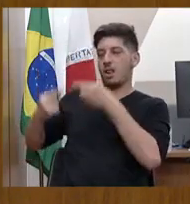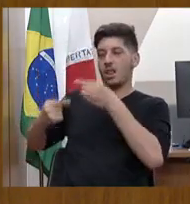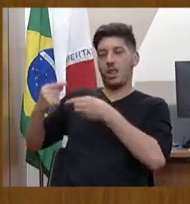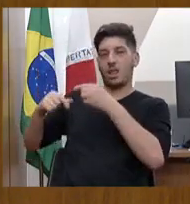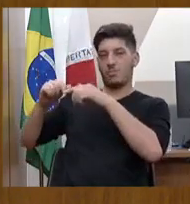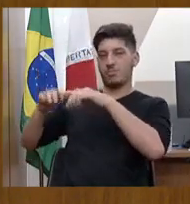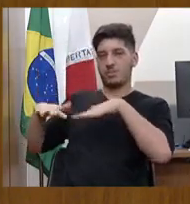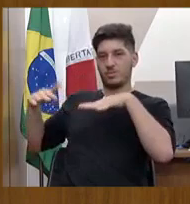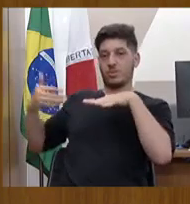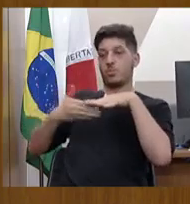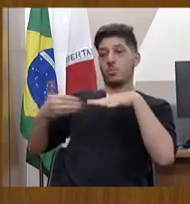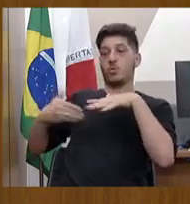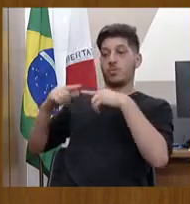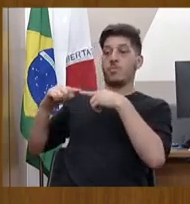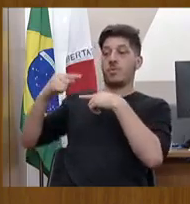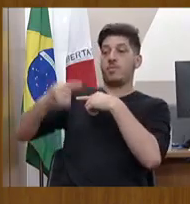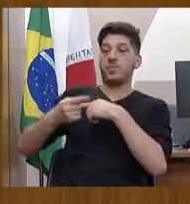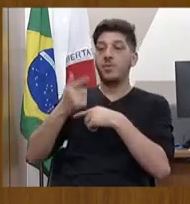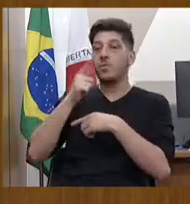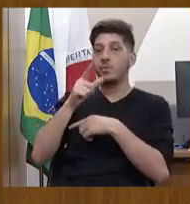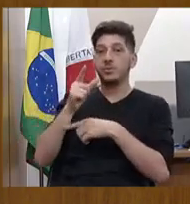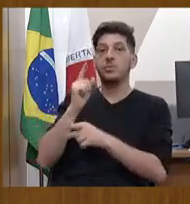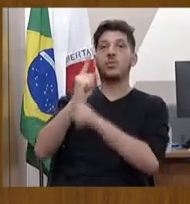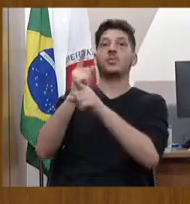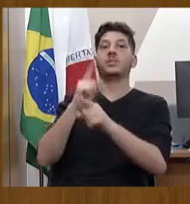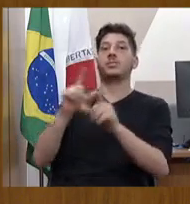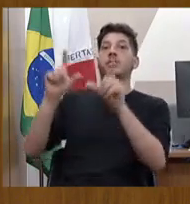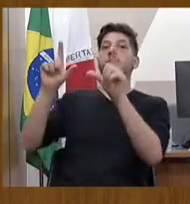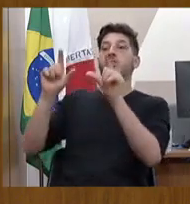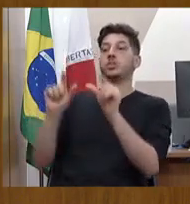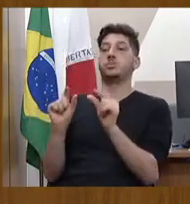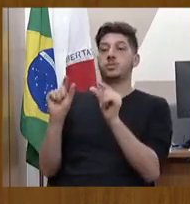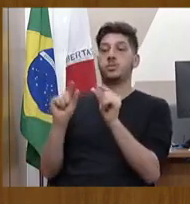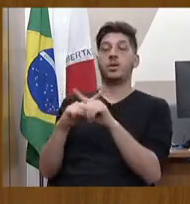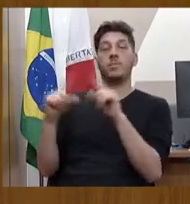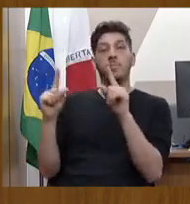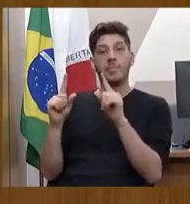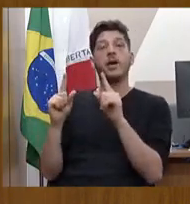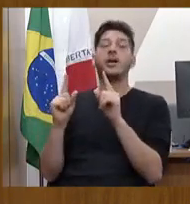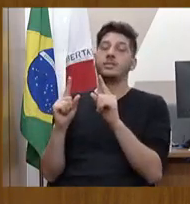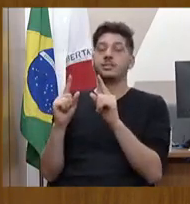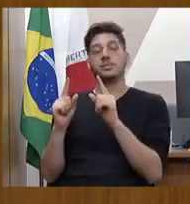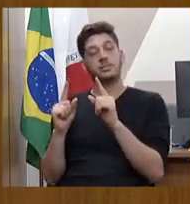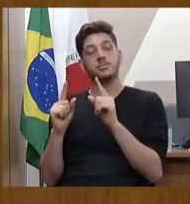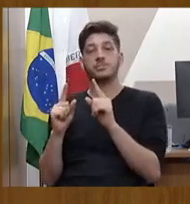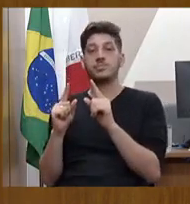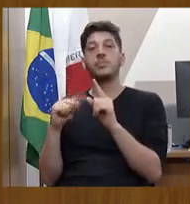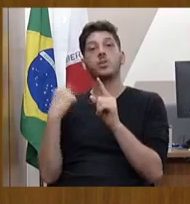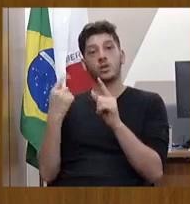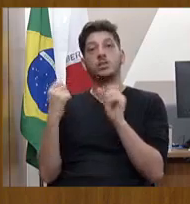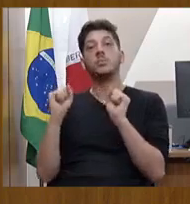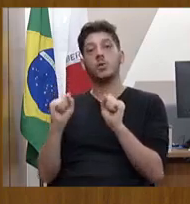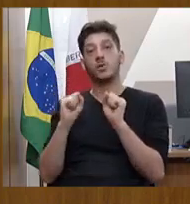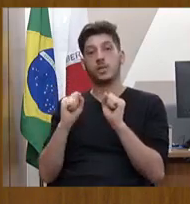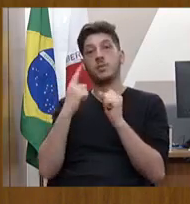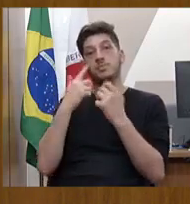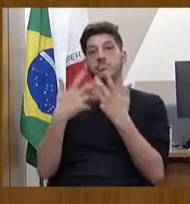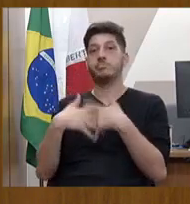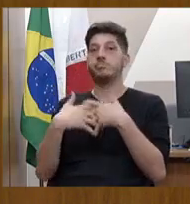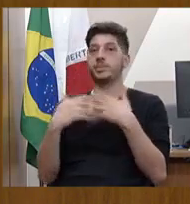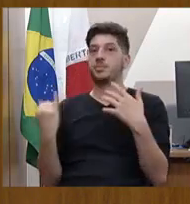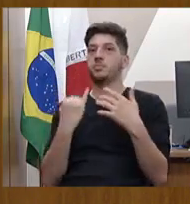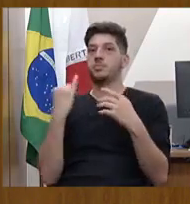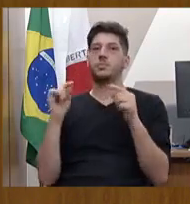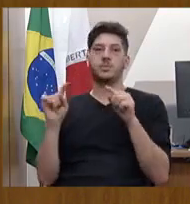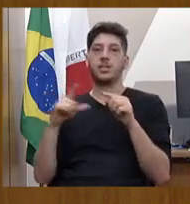que falar que foi possível constatar também uma pequena diminuição mas é de se considerar extremamente relevante